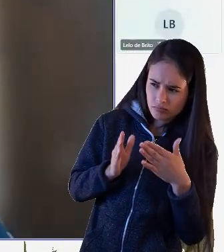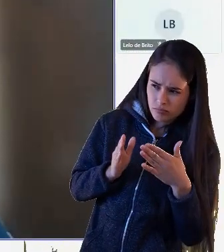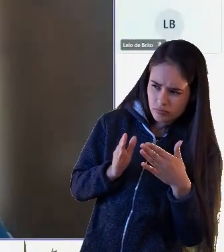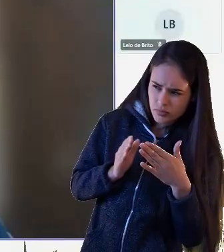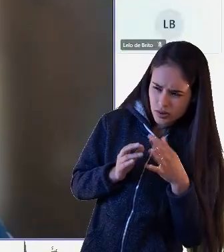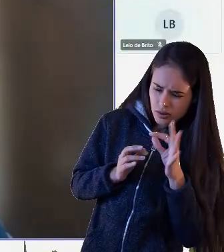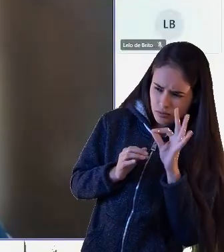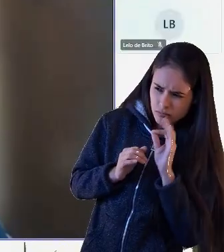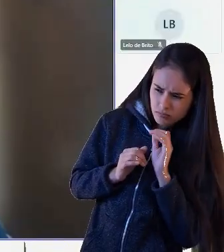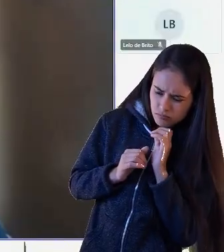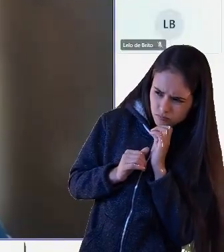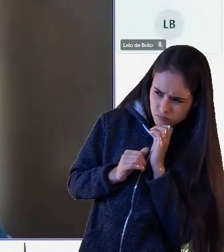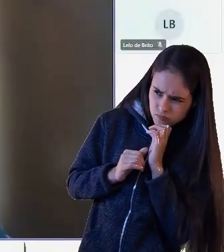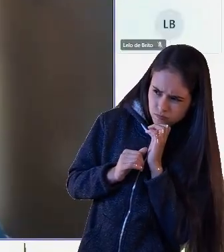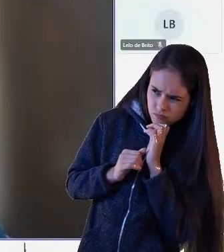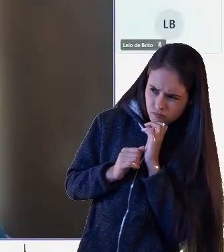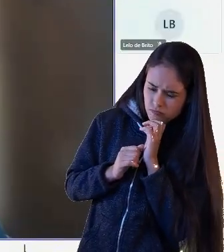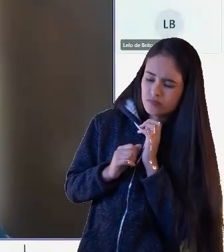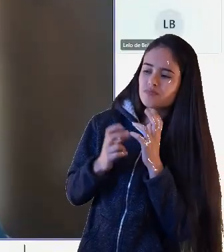pessoa